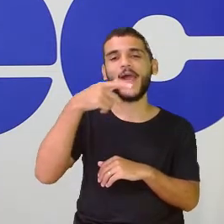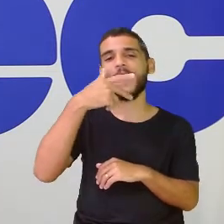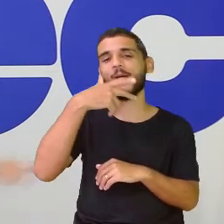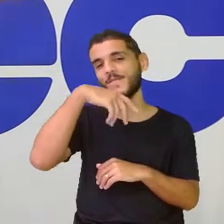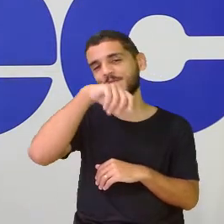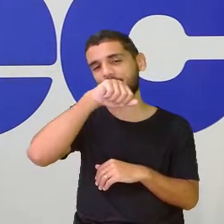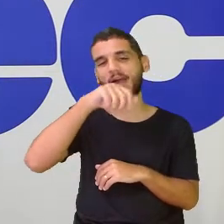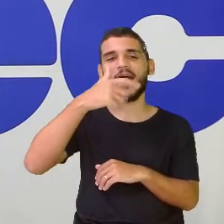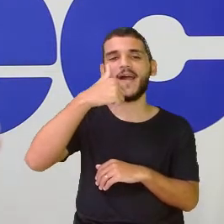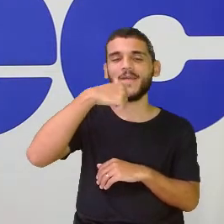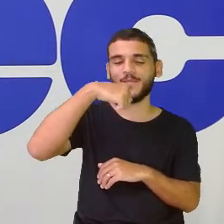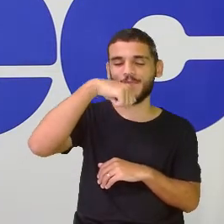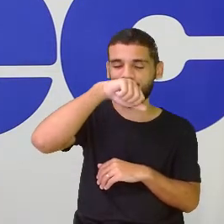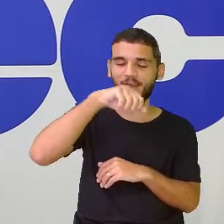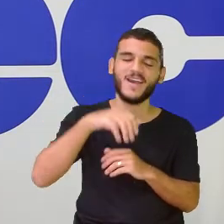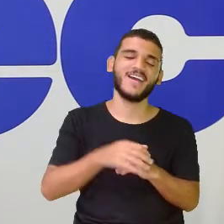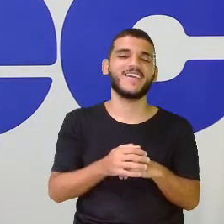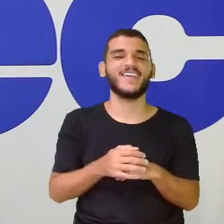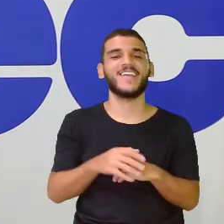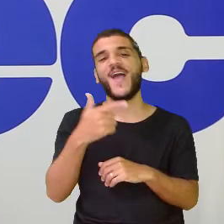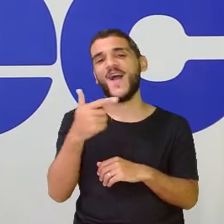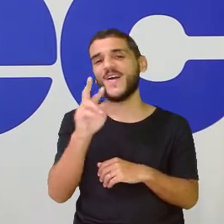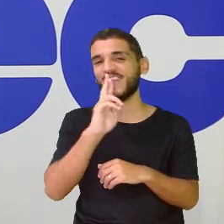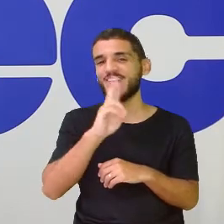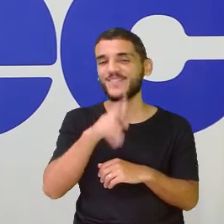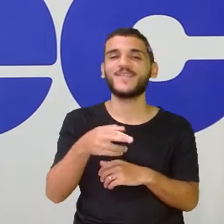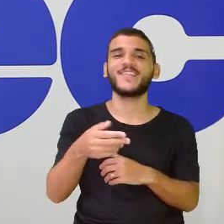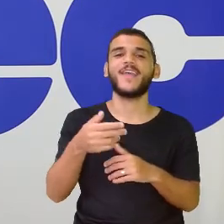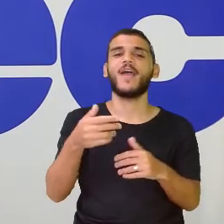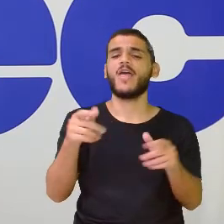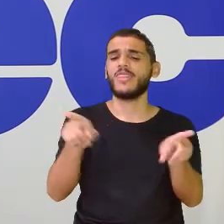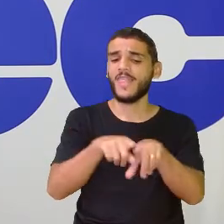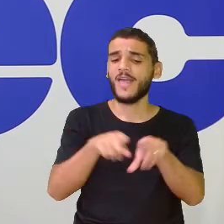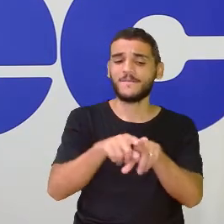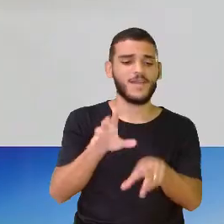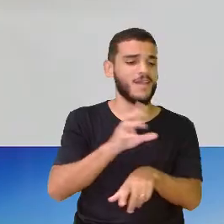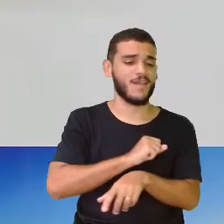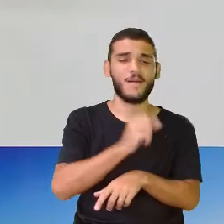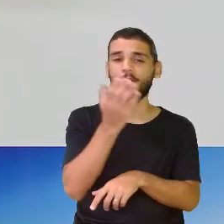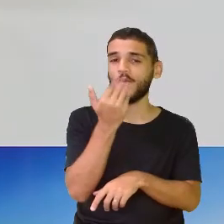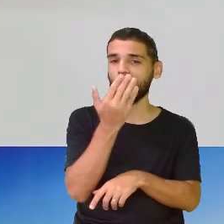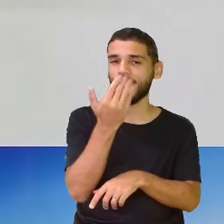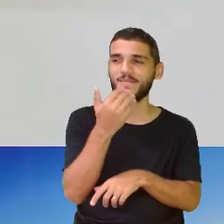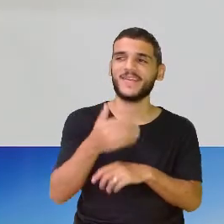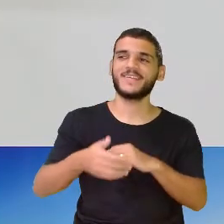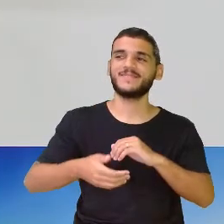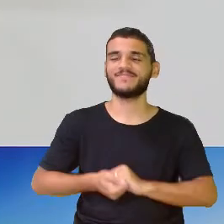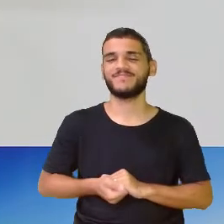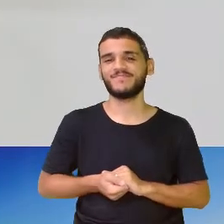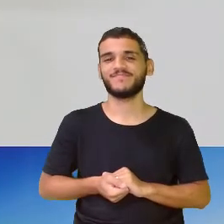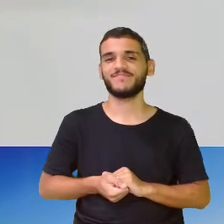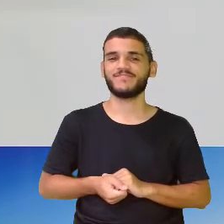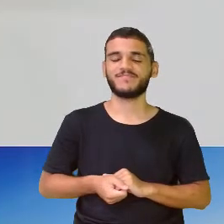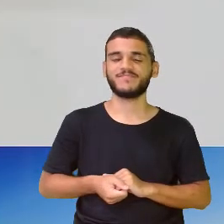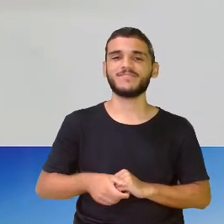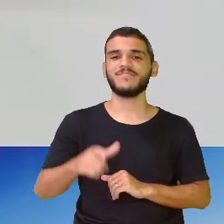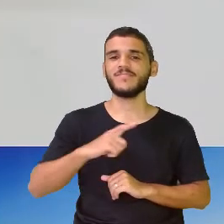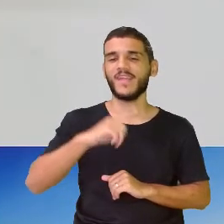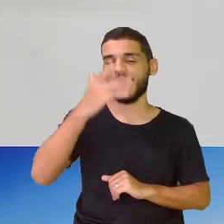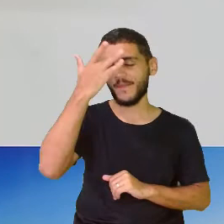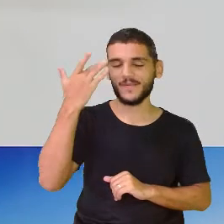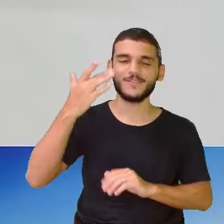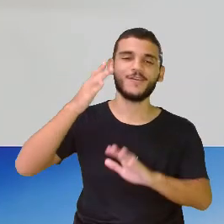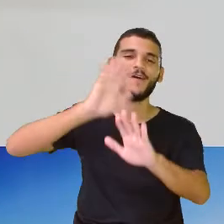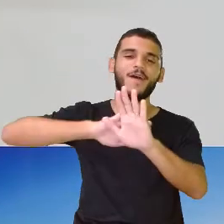Olha, é uma frase completa. É uma frase completa, não é só uma palavra não, mas o sentido é igual. E tem gente da produção ali que está no